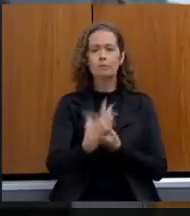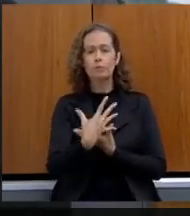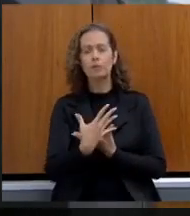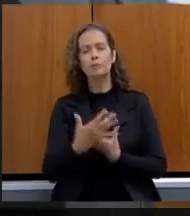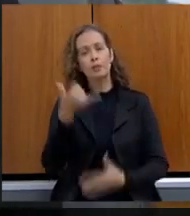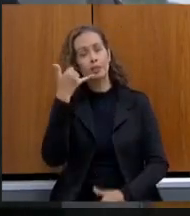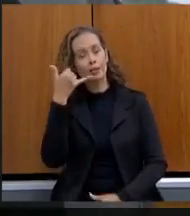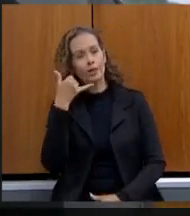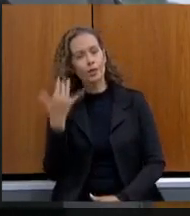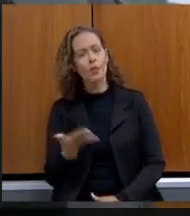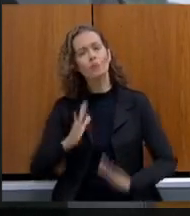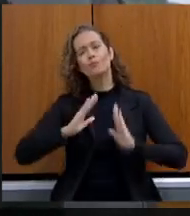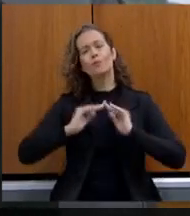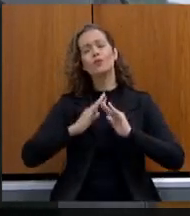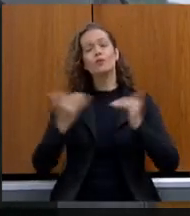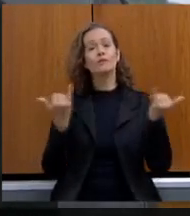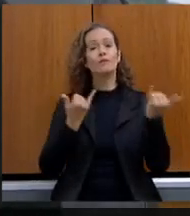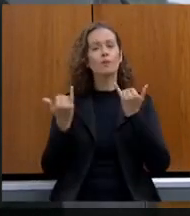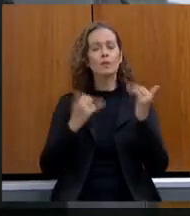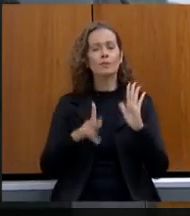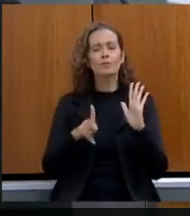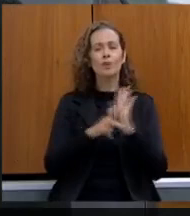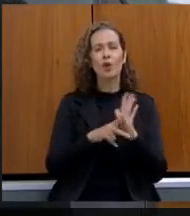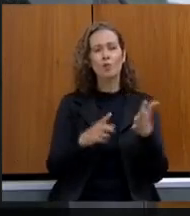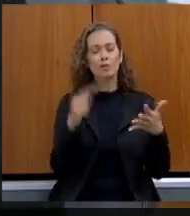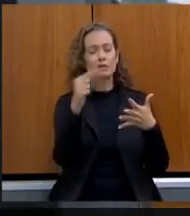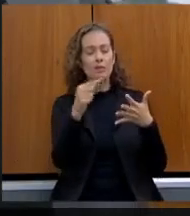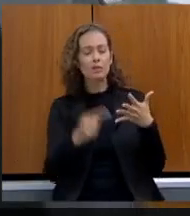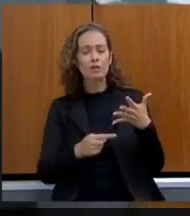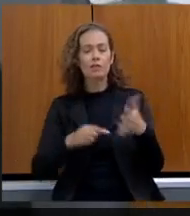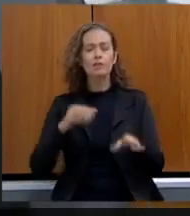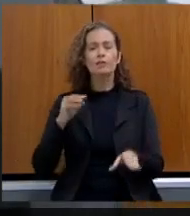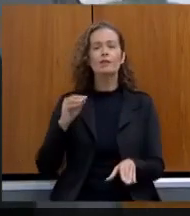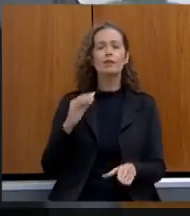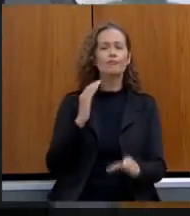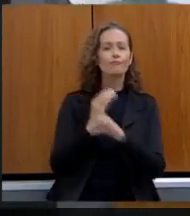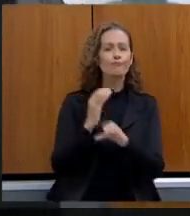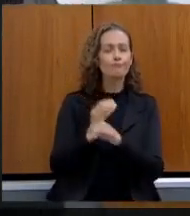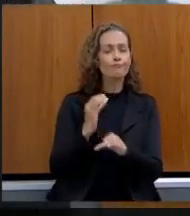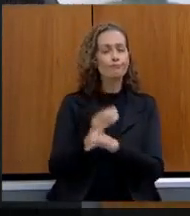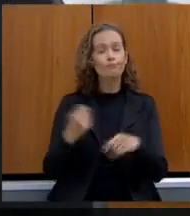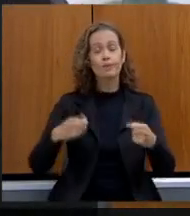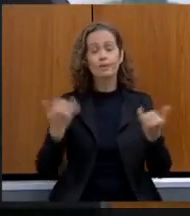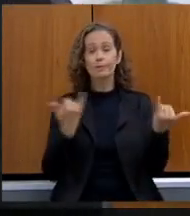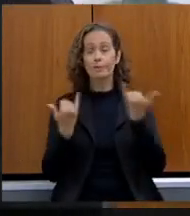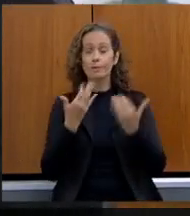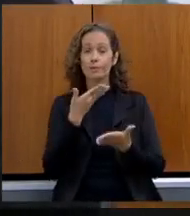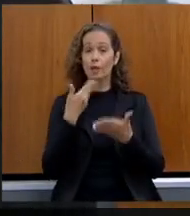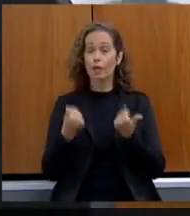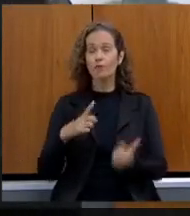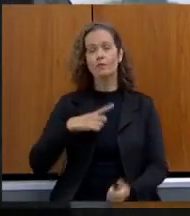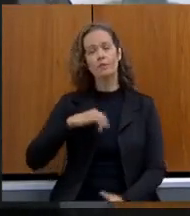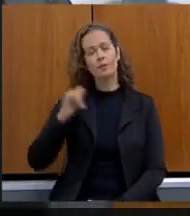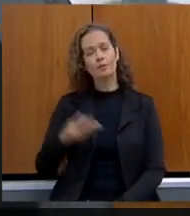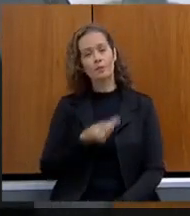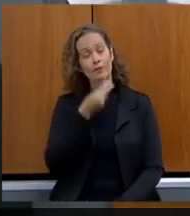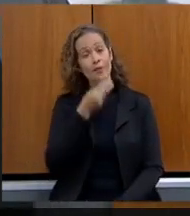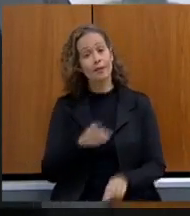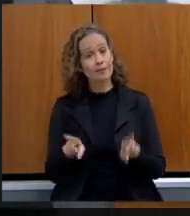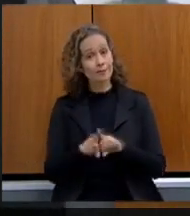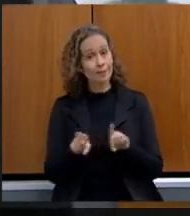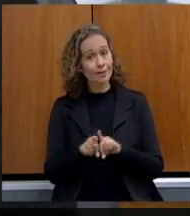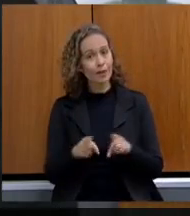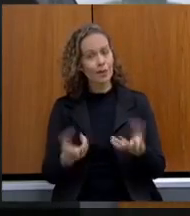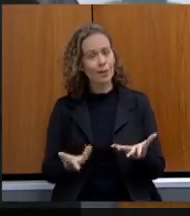informação mais específica de algo que talvez não tivesse sendo bem comunicado precisava de uma informação melhor tivemos oportunidade muitas vezes